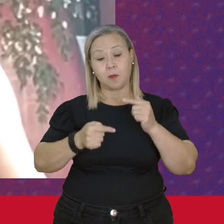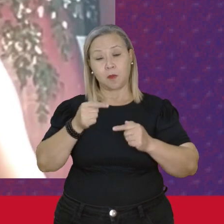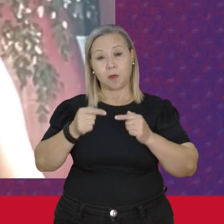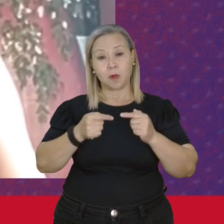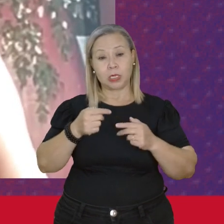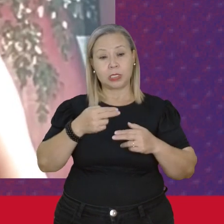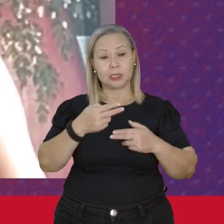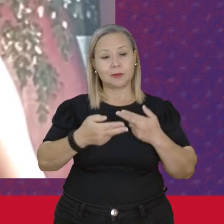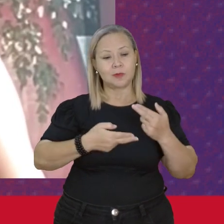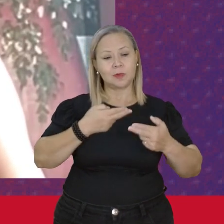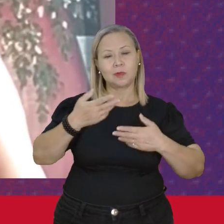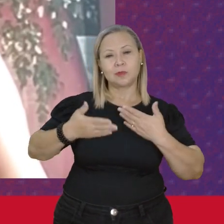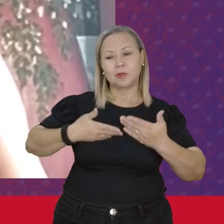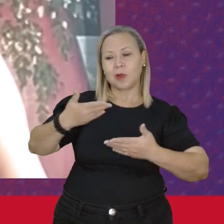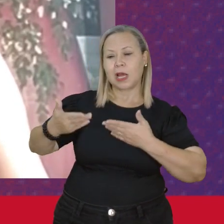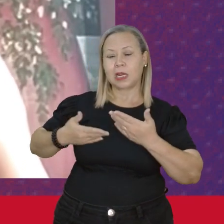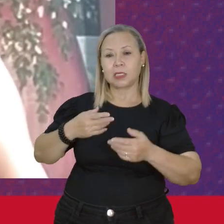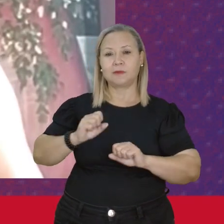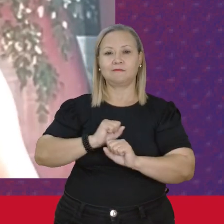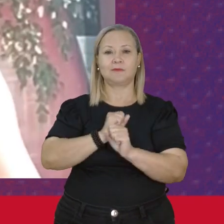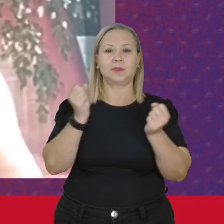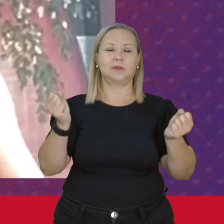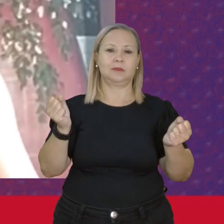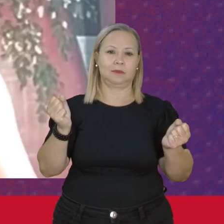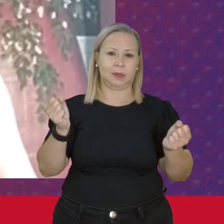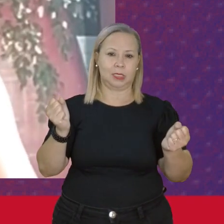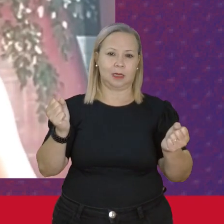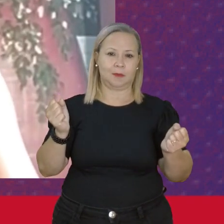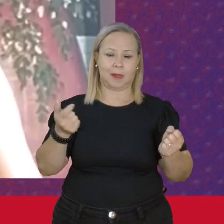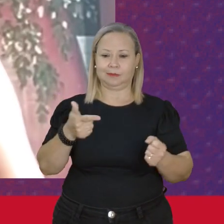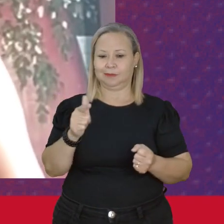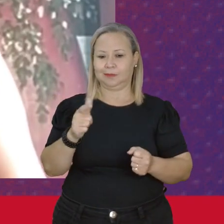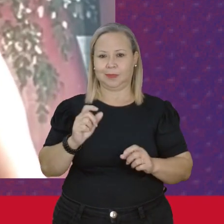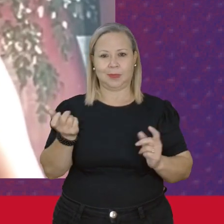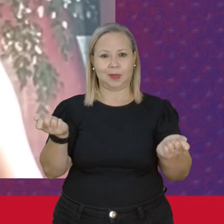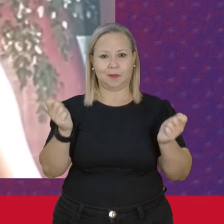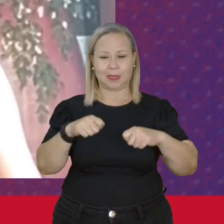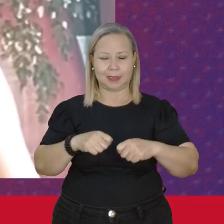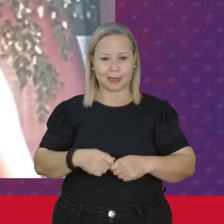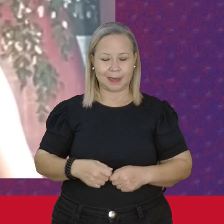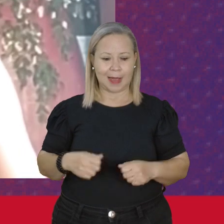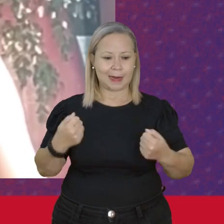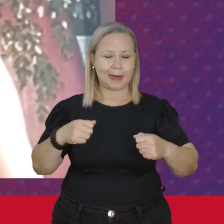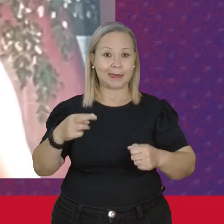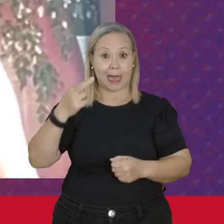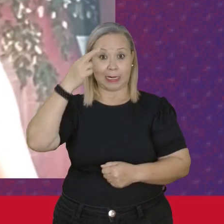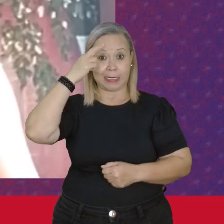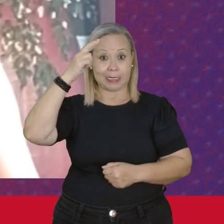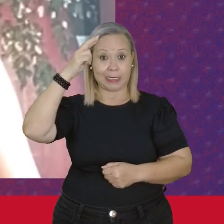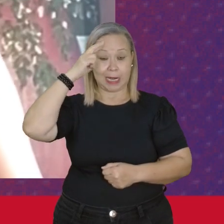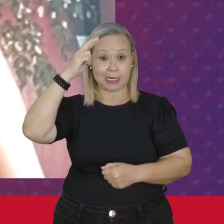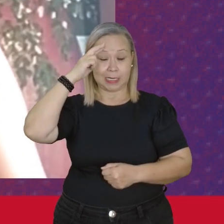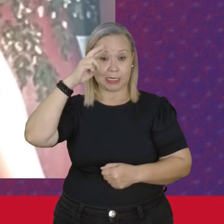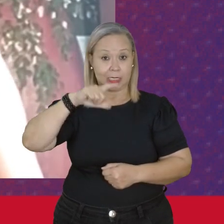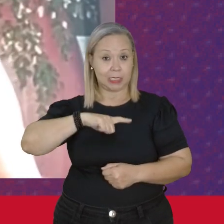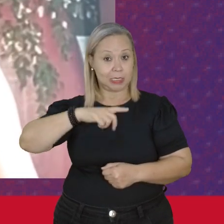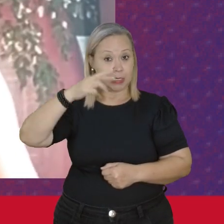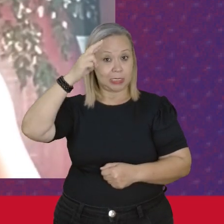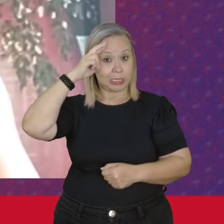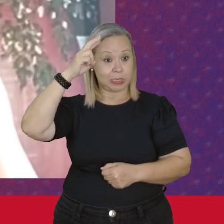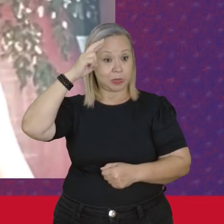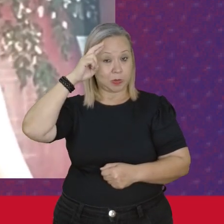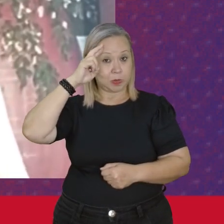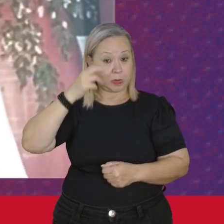relativamente Incapaz E por isso A necessidade Da tutela A necessidade De